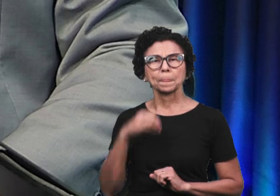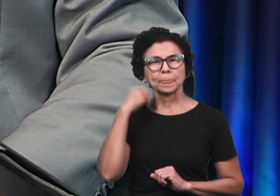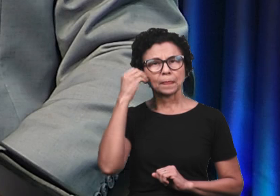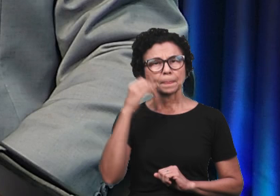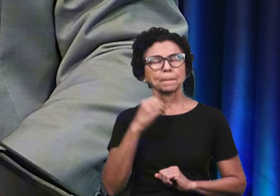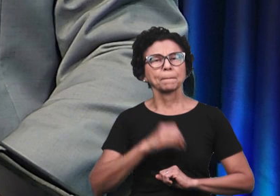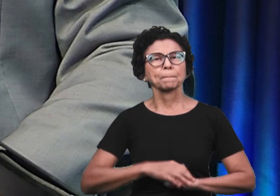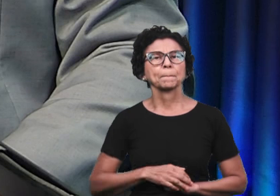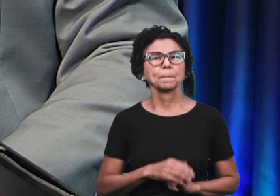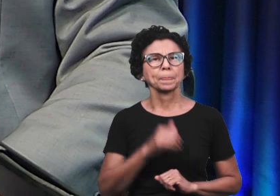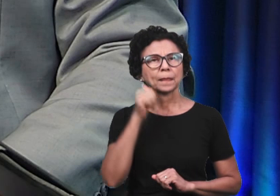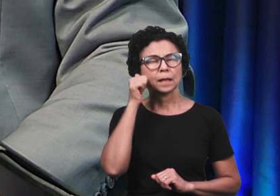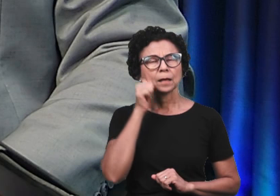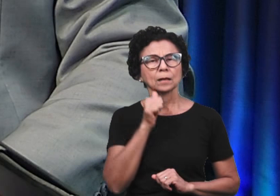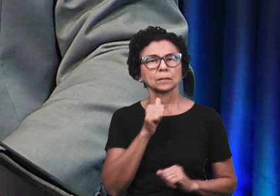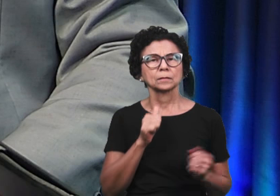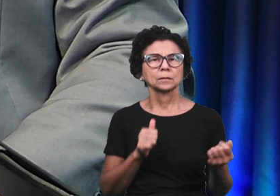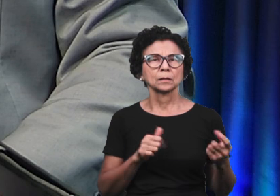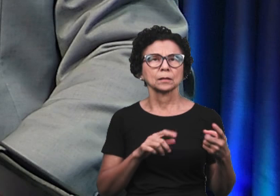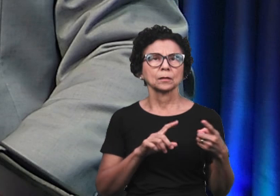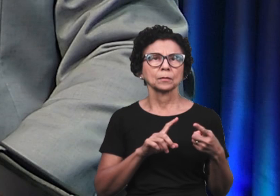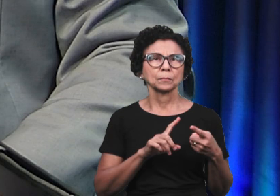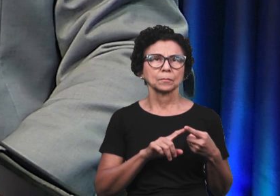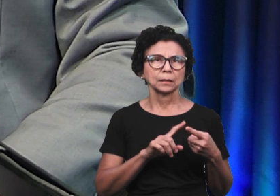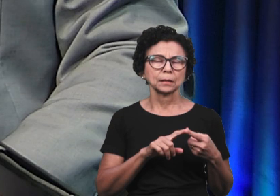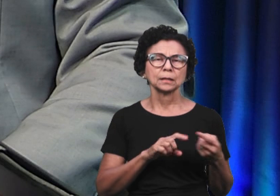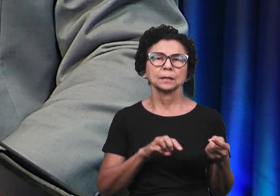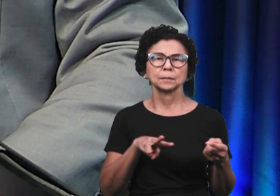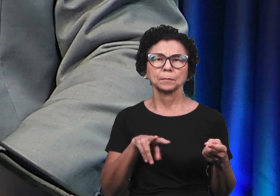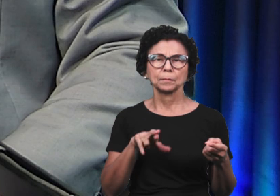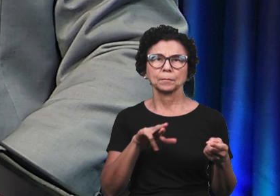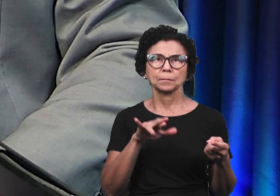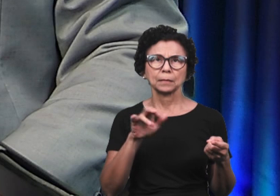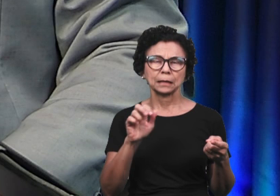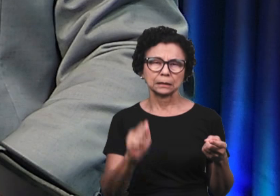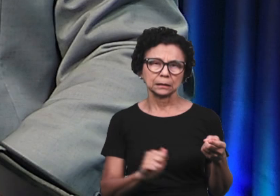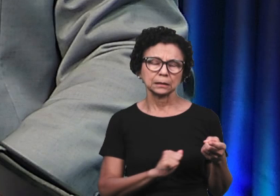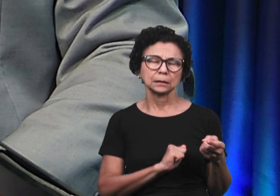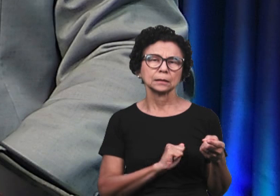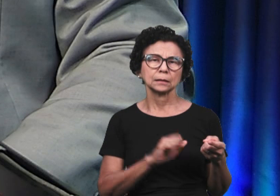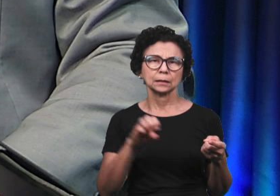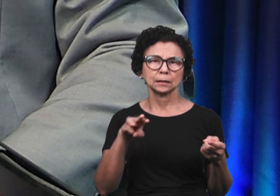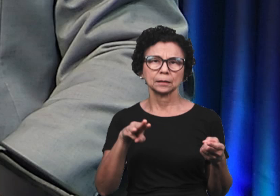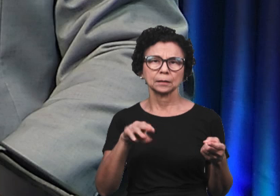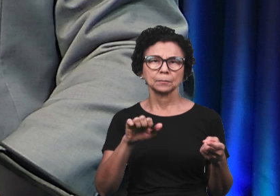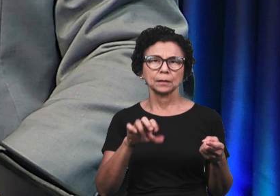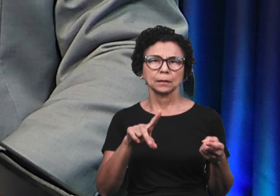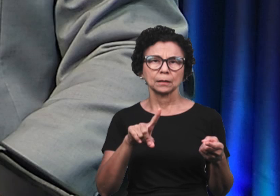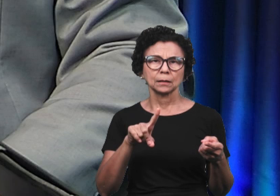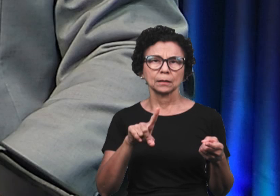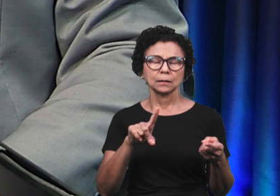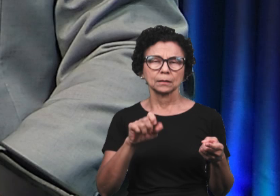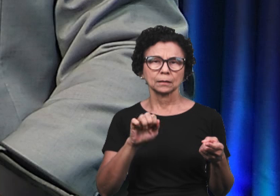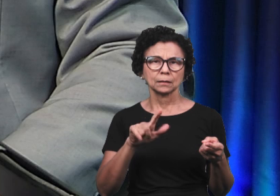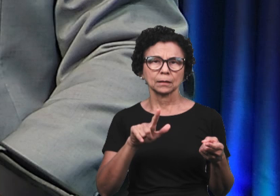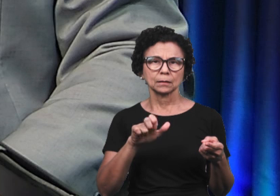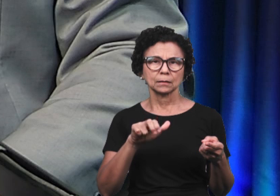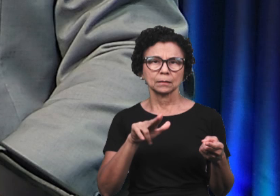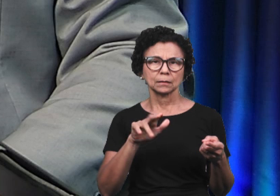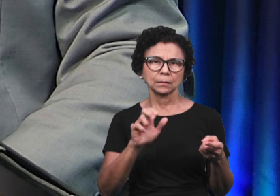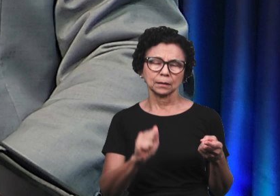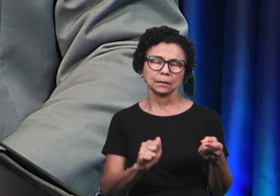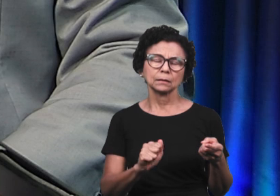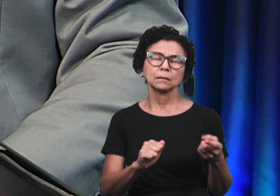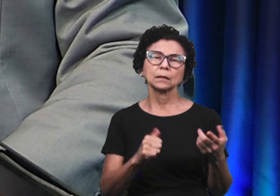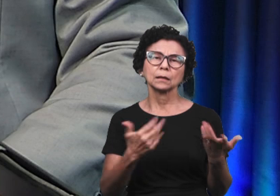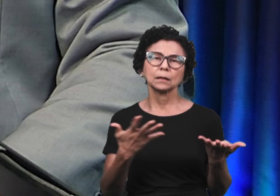Maria Madalena, também conhecida como Maria de Magdala, é maravilhosa, porque